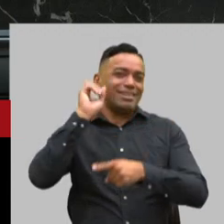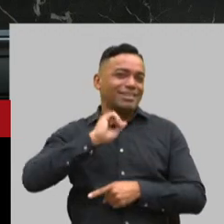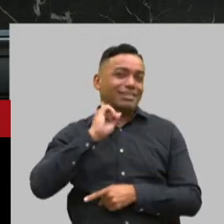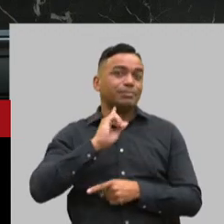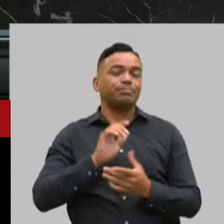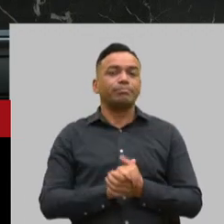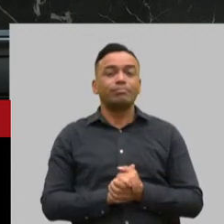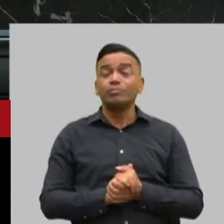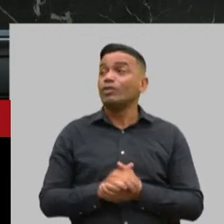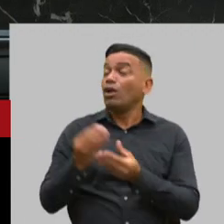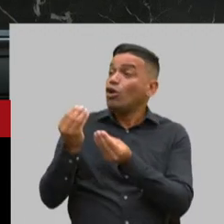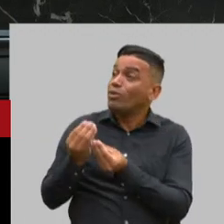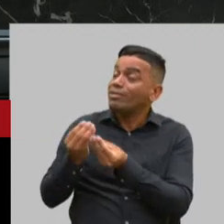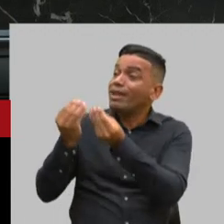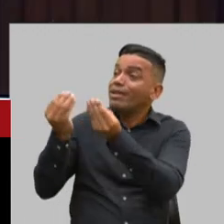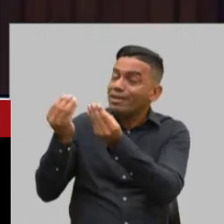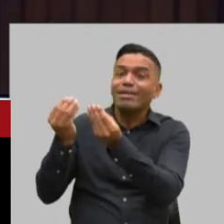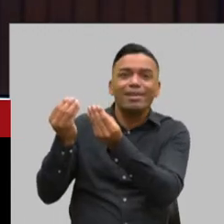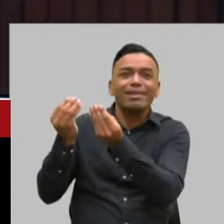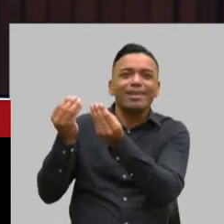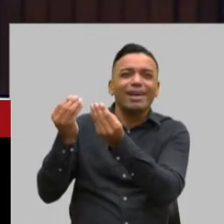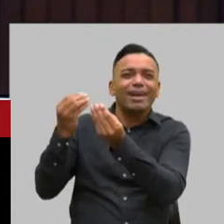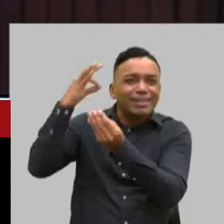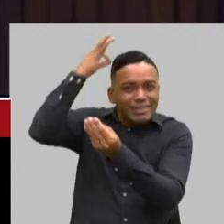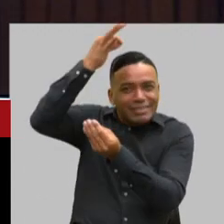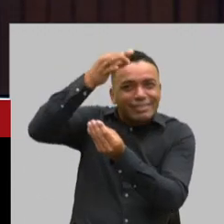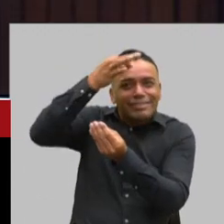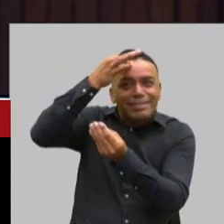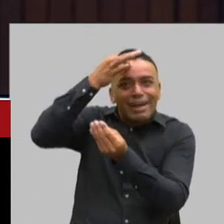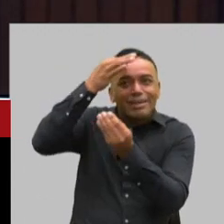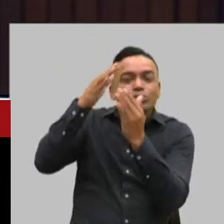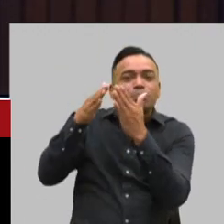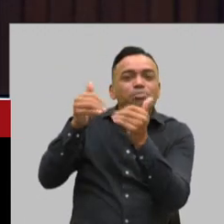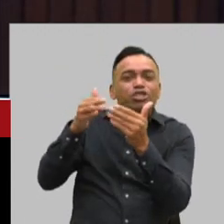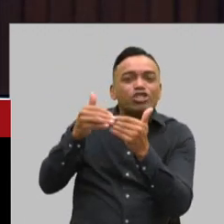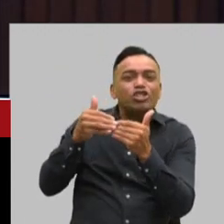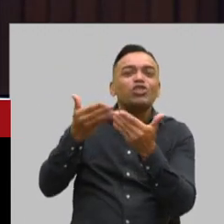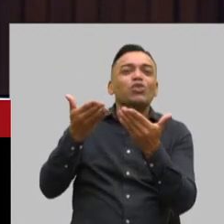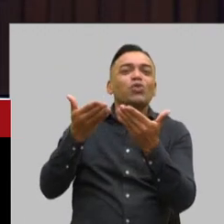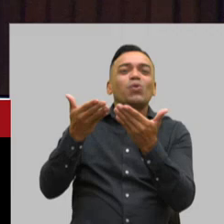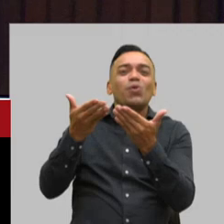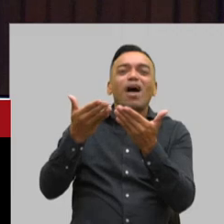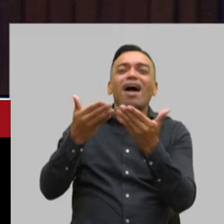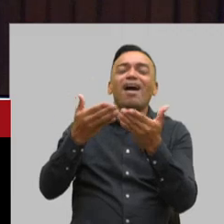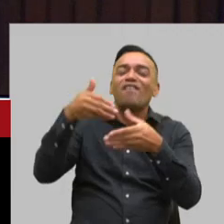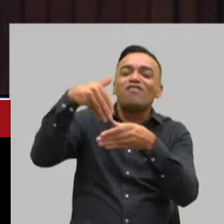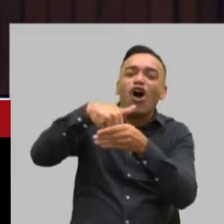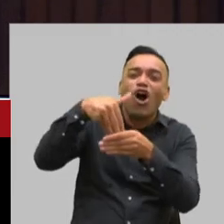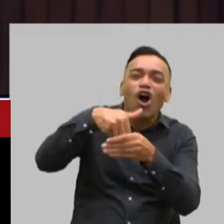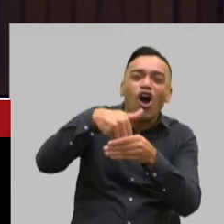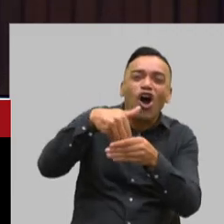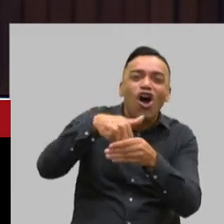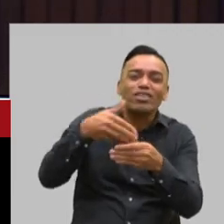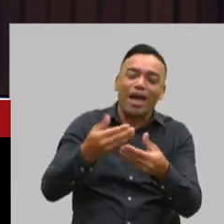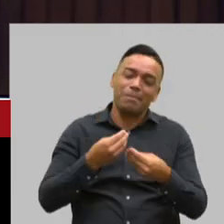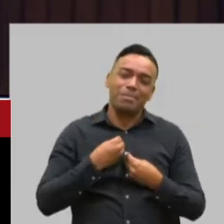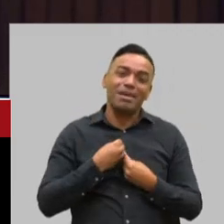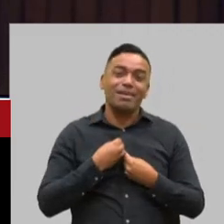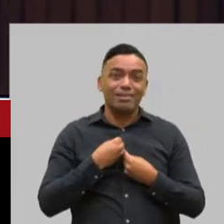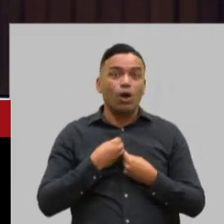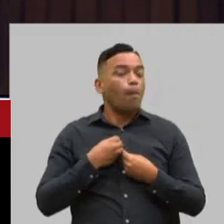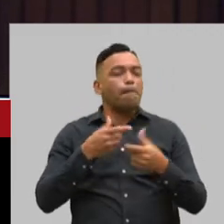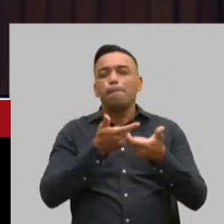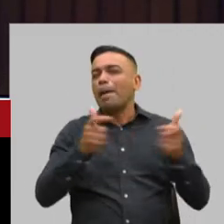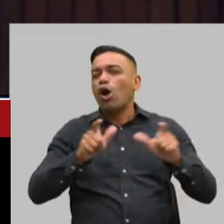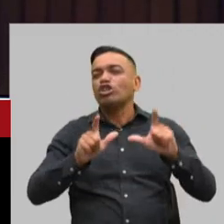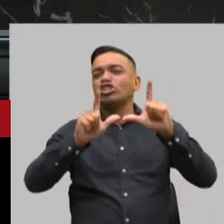o santinho e pediu o voto, hoje te entrega uma das maiores honrarias da Assembleia Legislativa de Minas Gerais, que